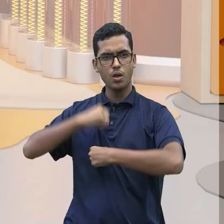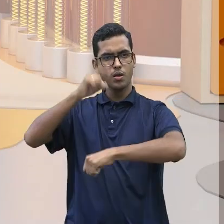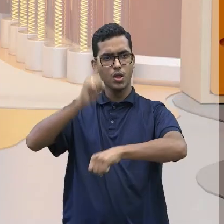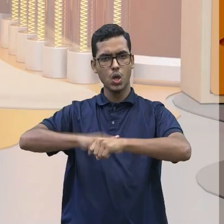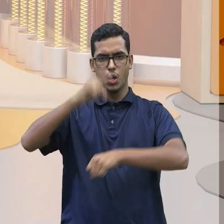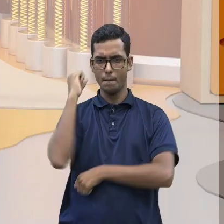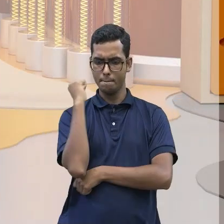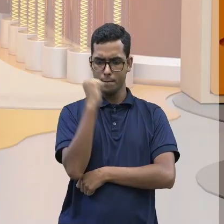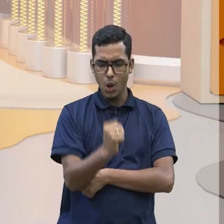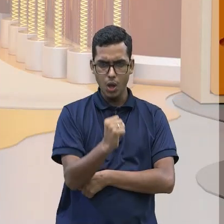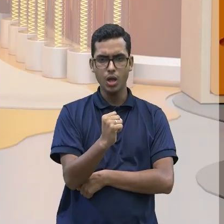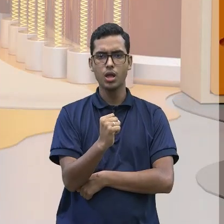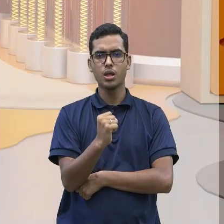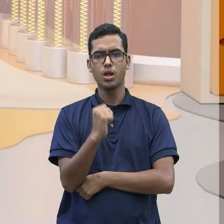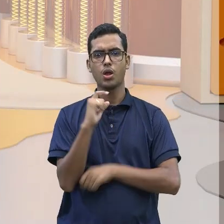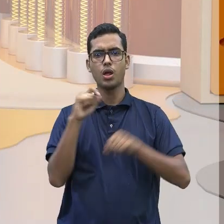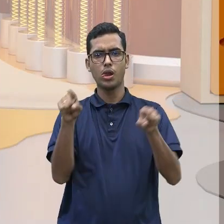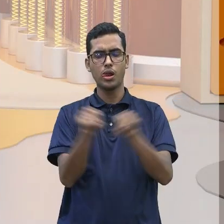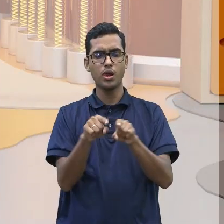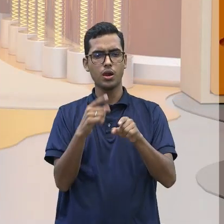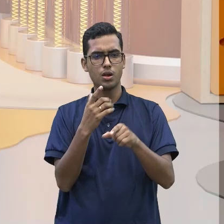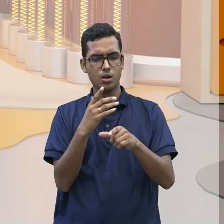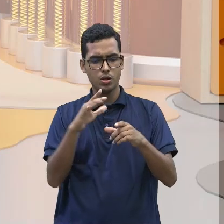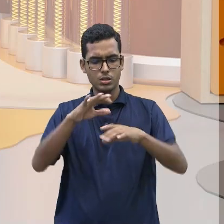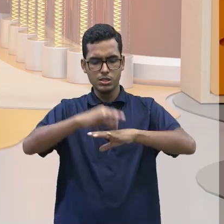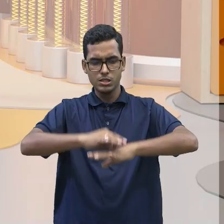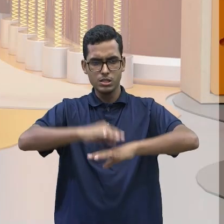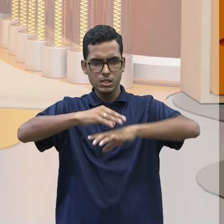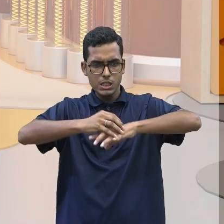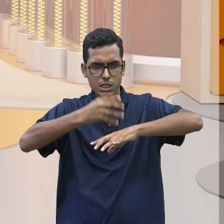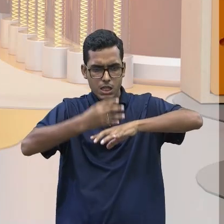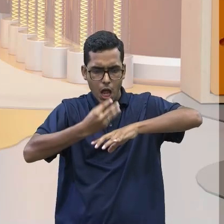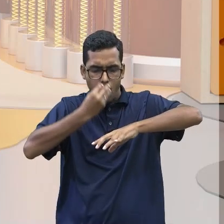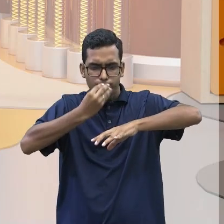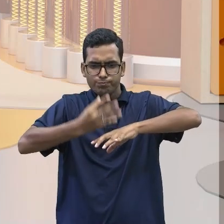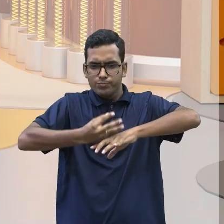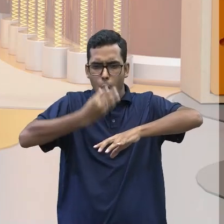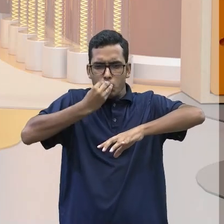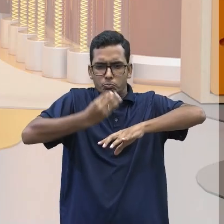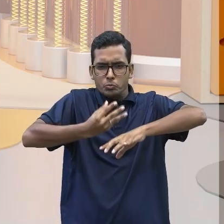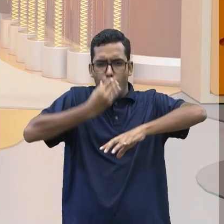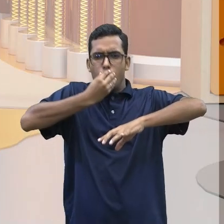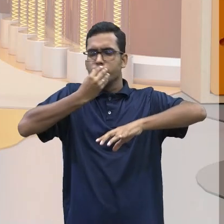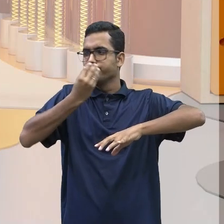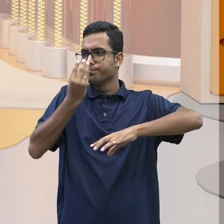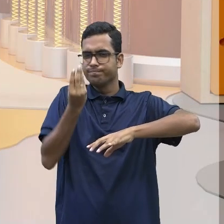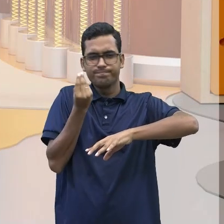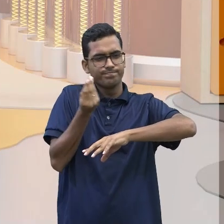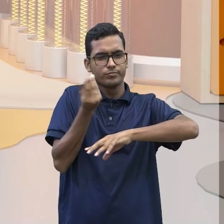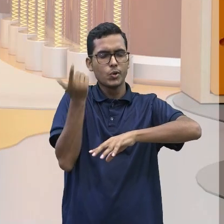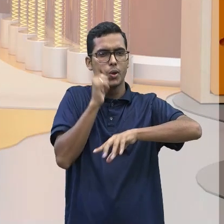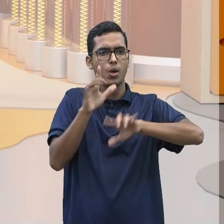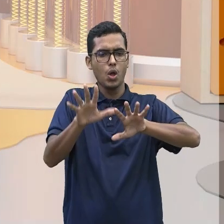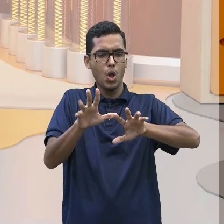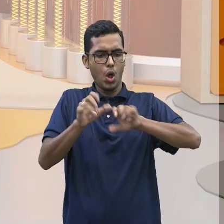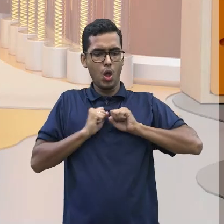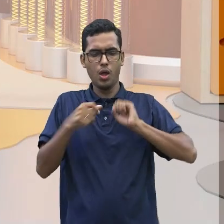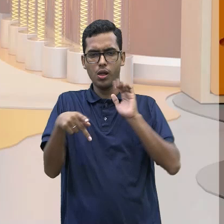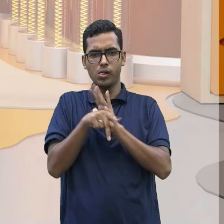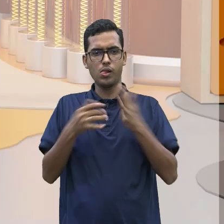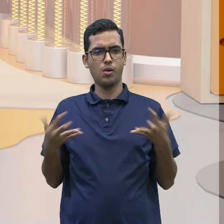sacrificado, eles iriam absorver justamente as suas principais características, as